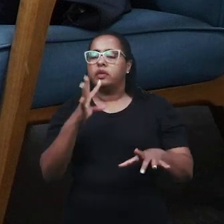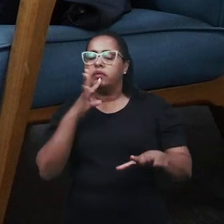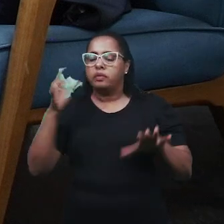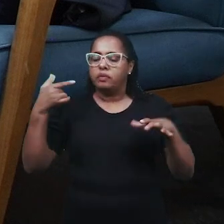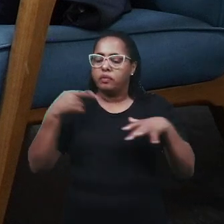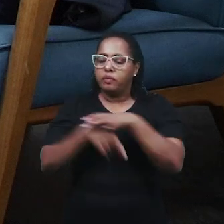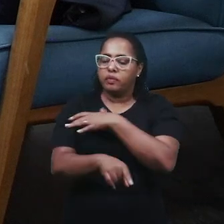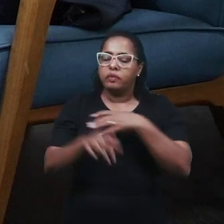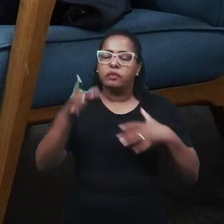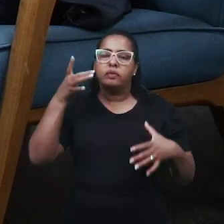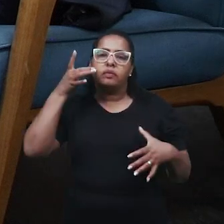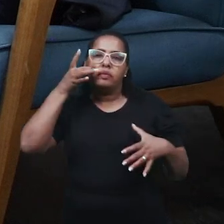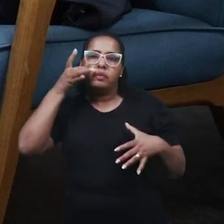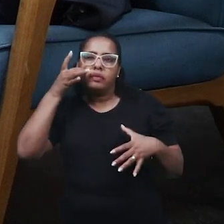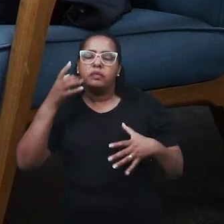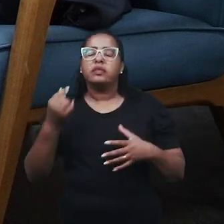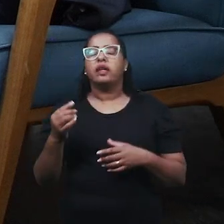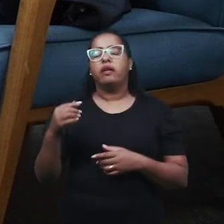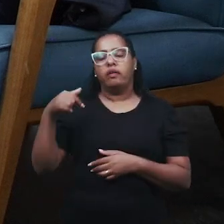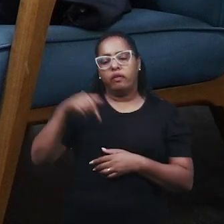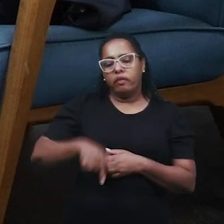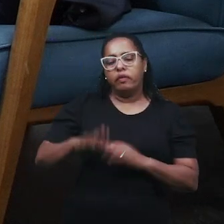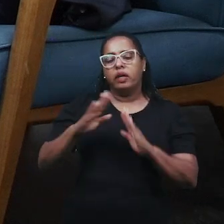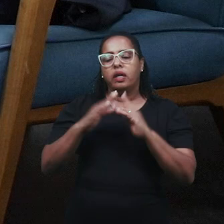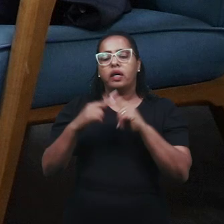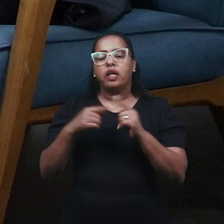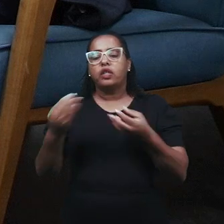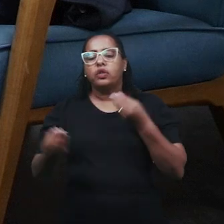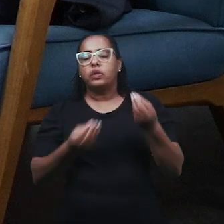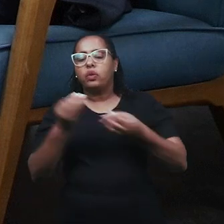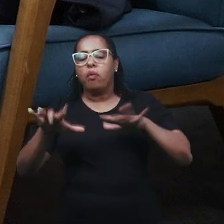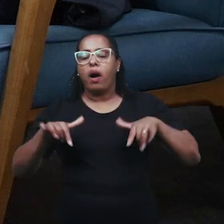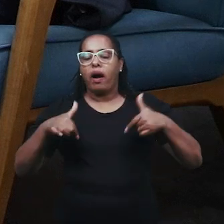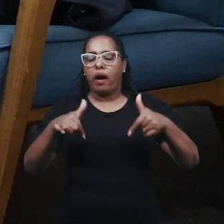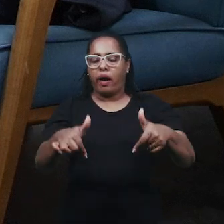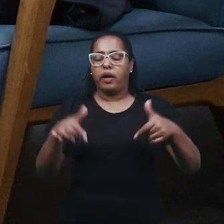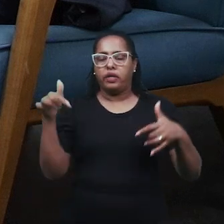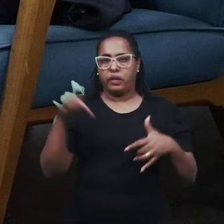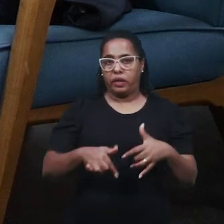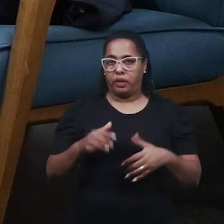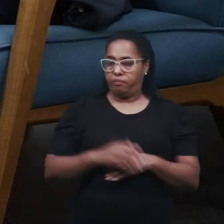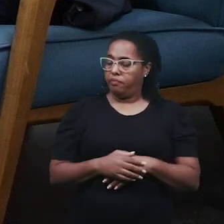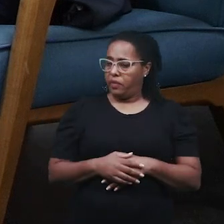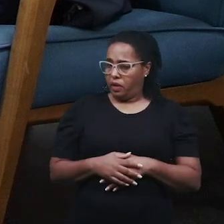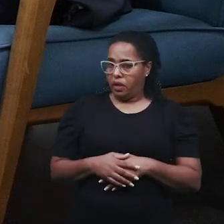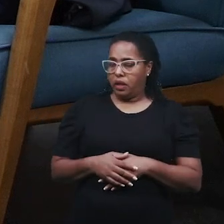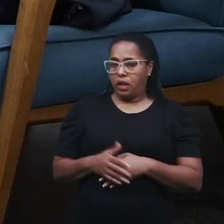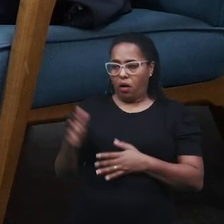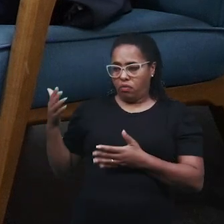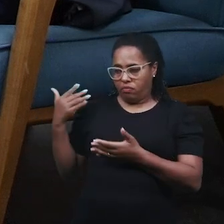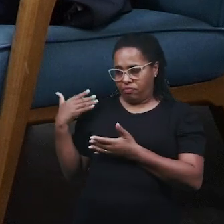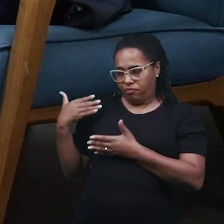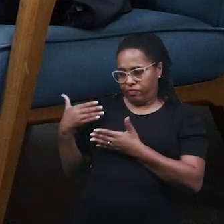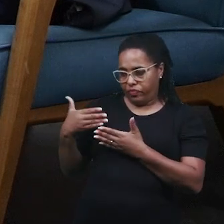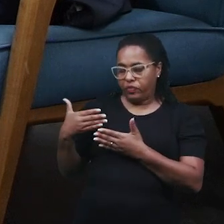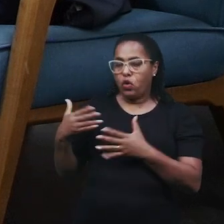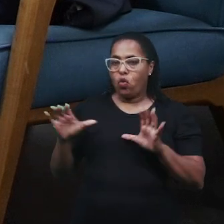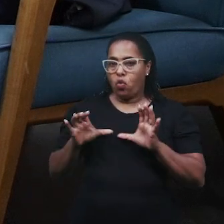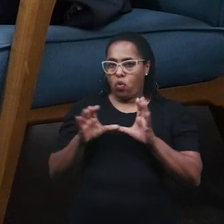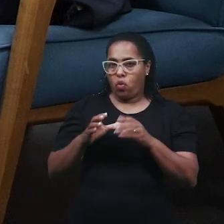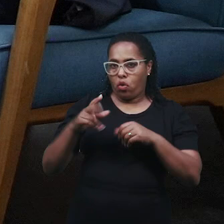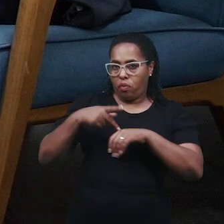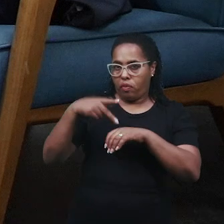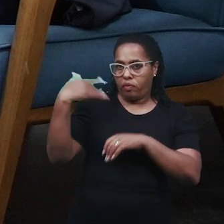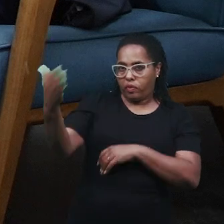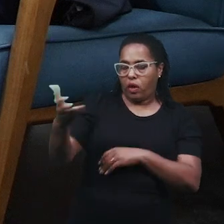aprofundada, presencialmente, ver a igreja aqui, ver o que ela faz e tudo mais. E recentemente nós recebemos um grupo do exterior, e por isso você